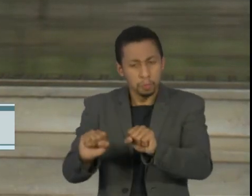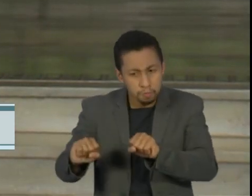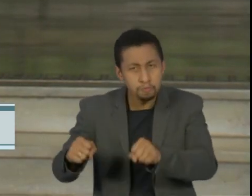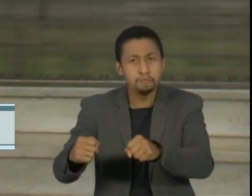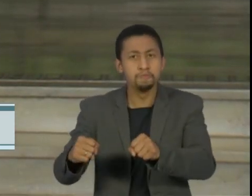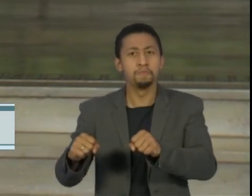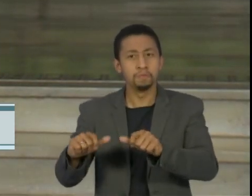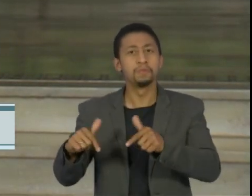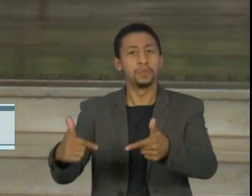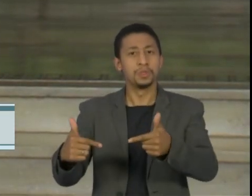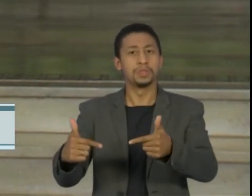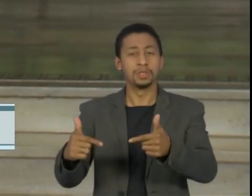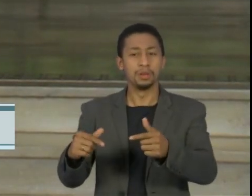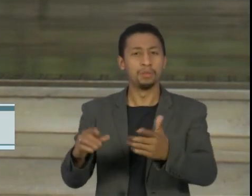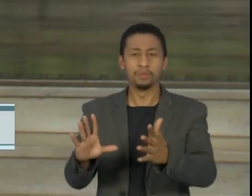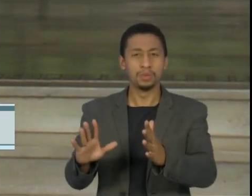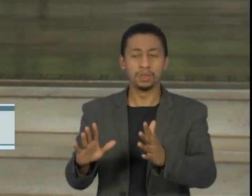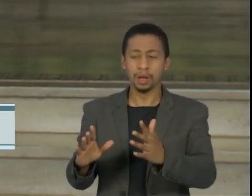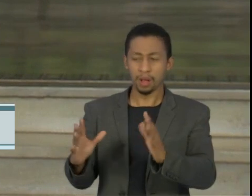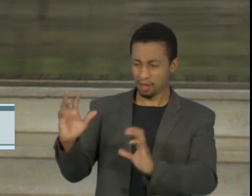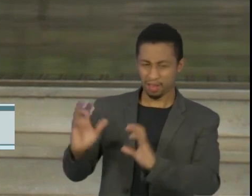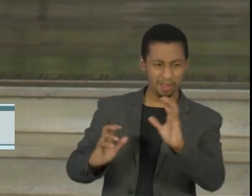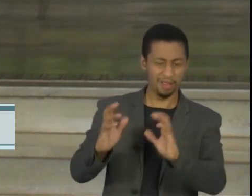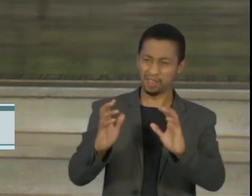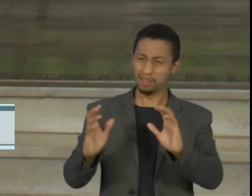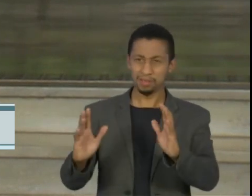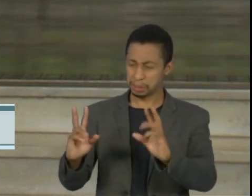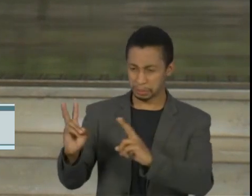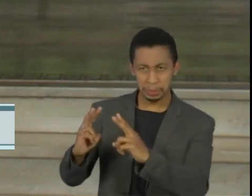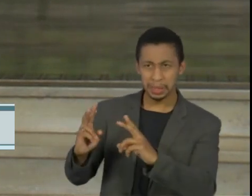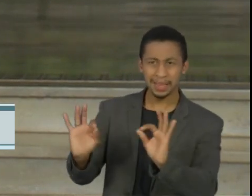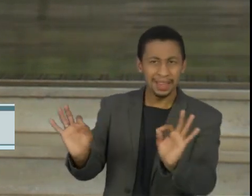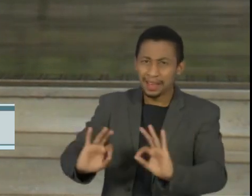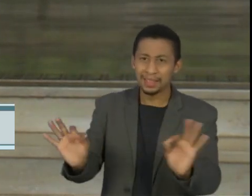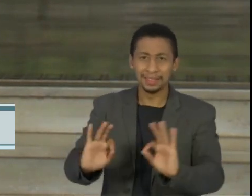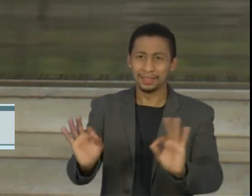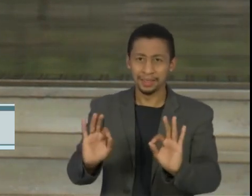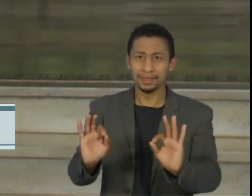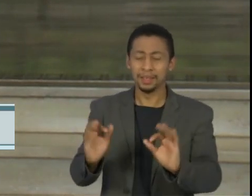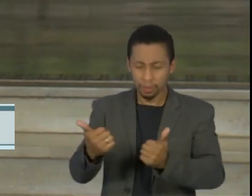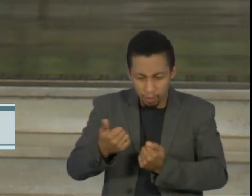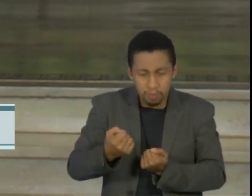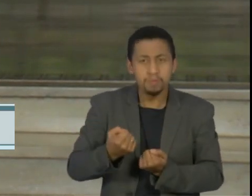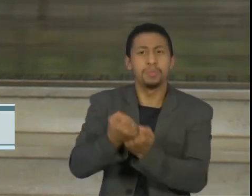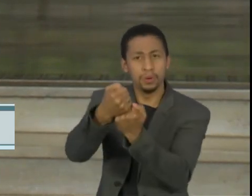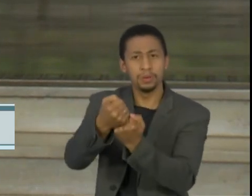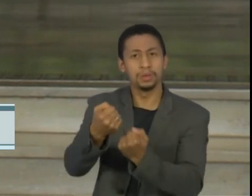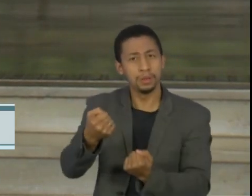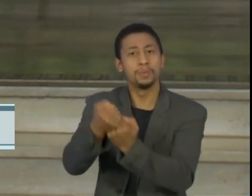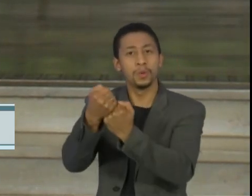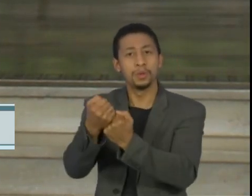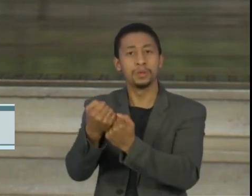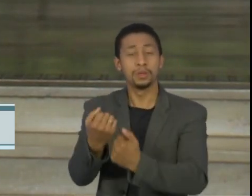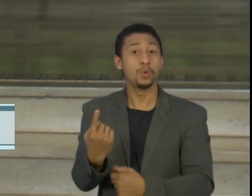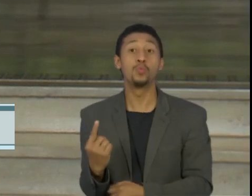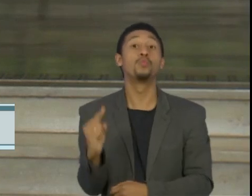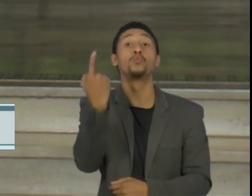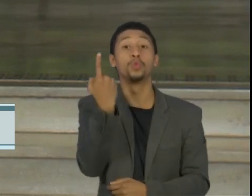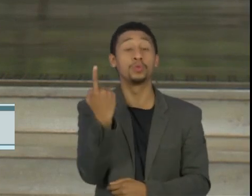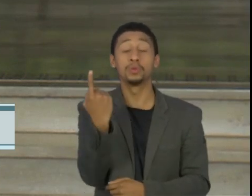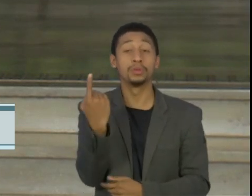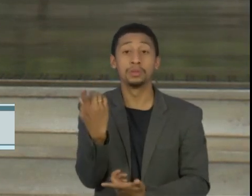distantes e nem em conflito. Não há conflito na defesa da vida, só há uma forma de proteger a vida: fazendo